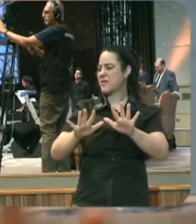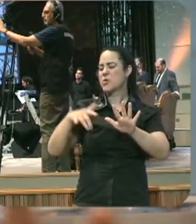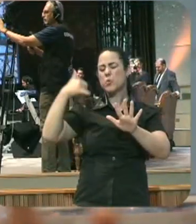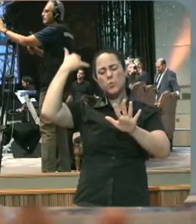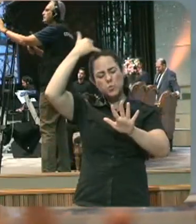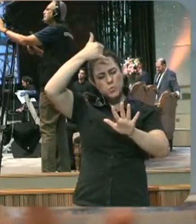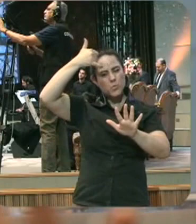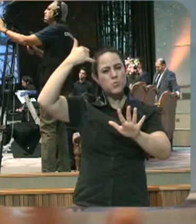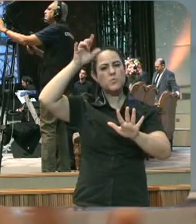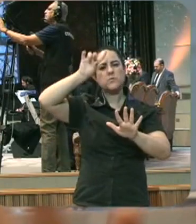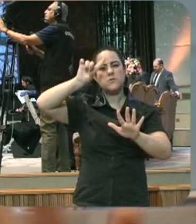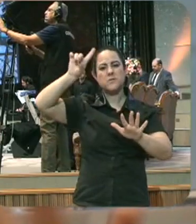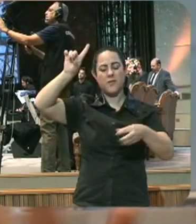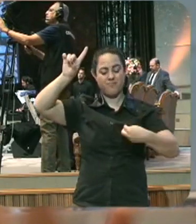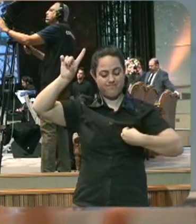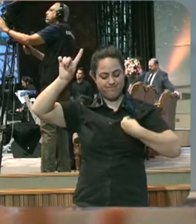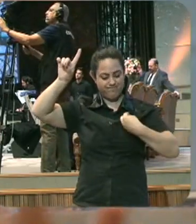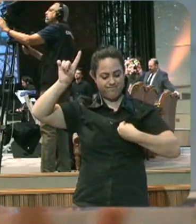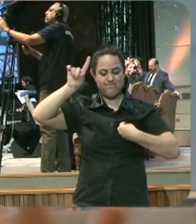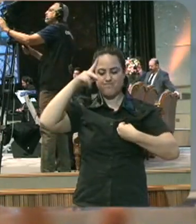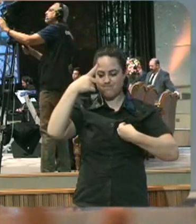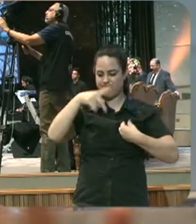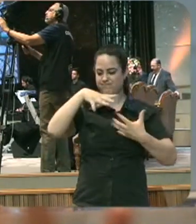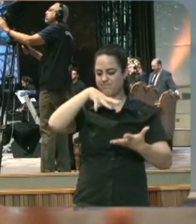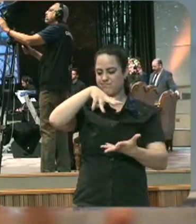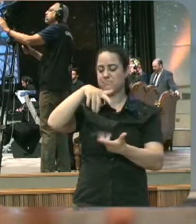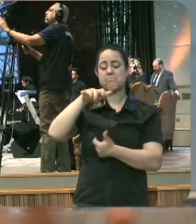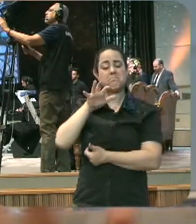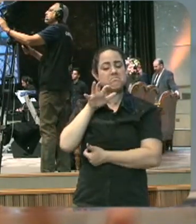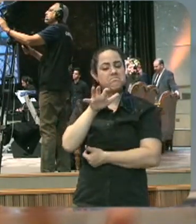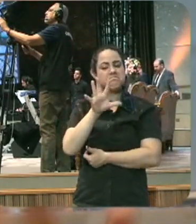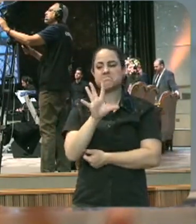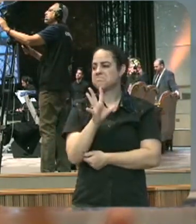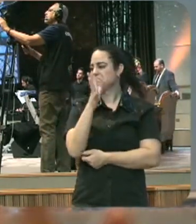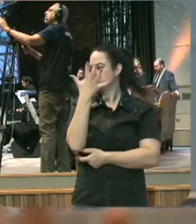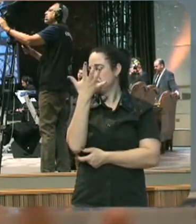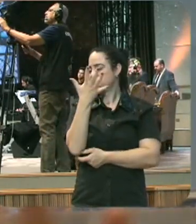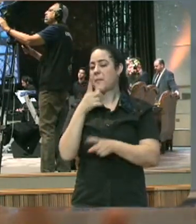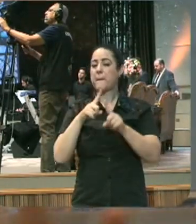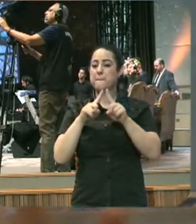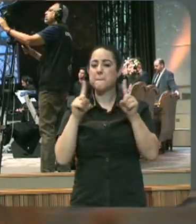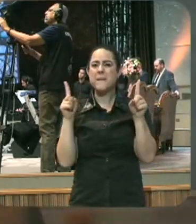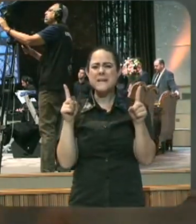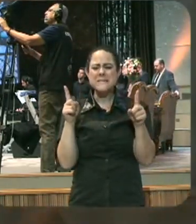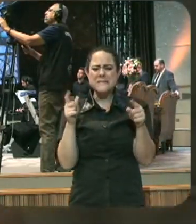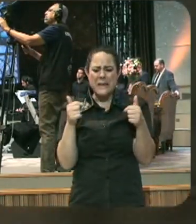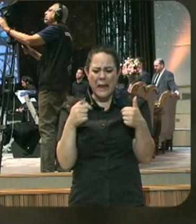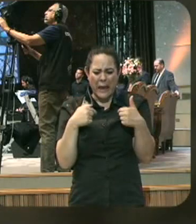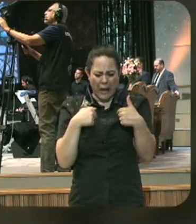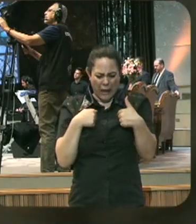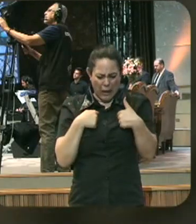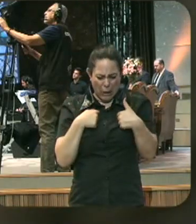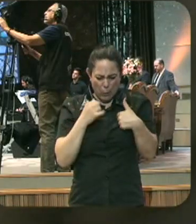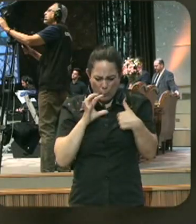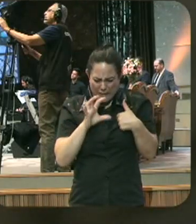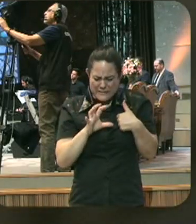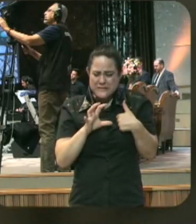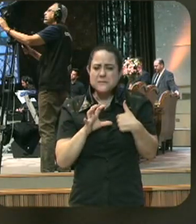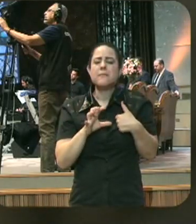de Deus nessa terra. É assim que funciona. Mas desse